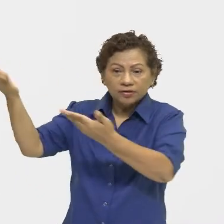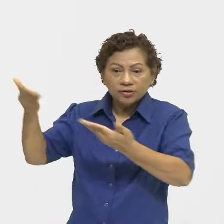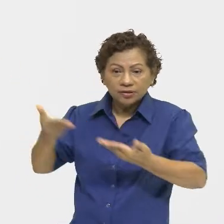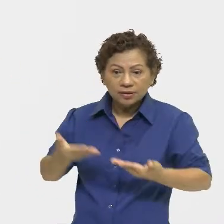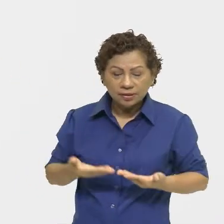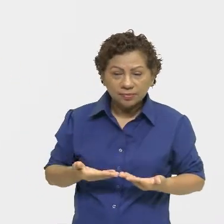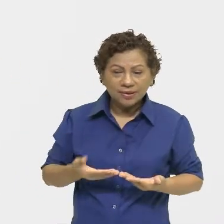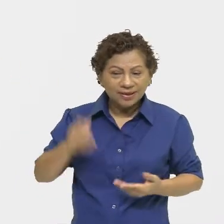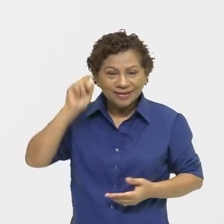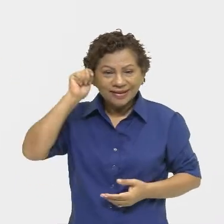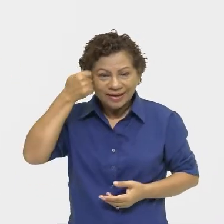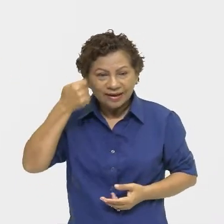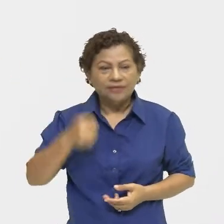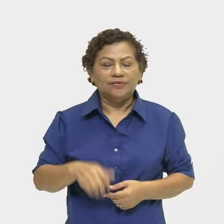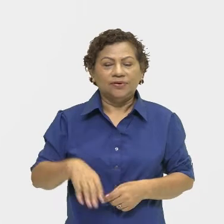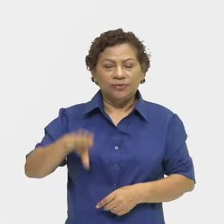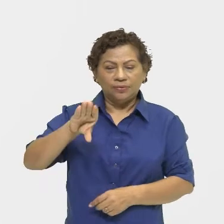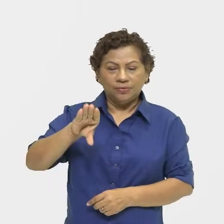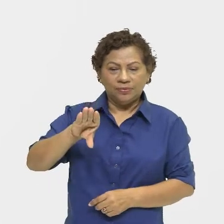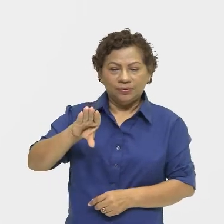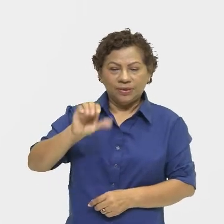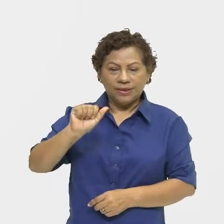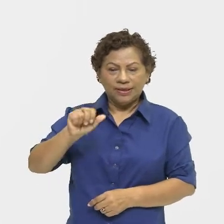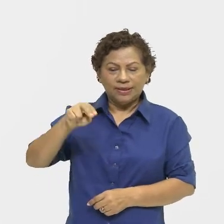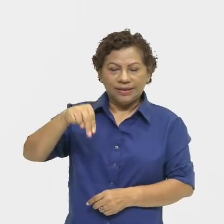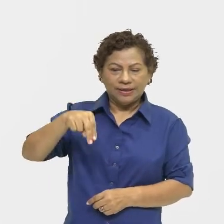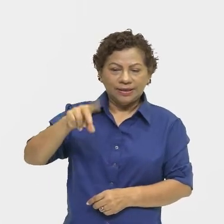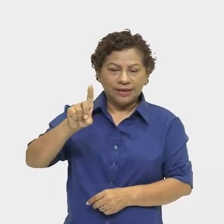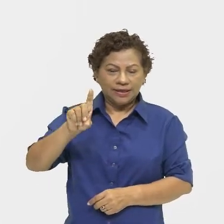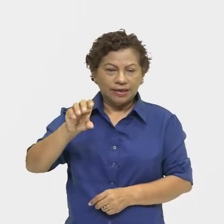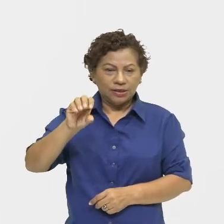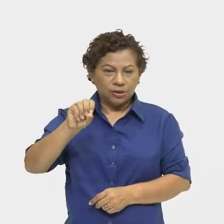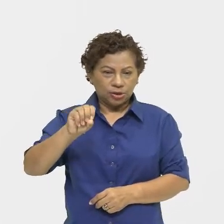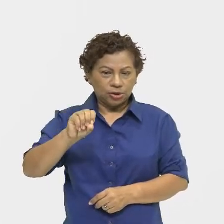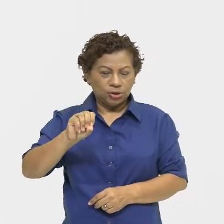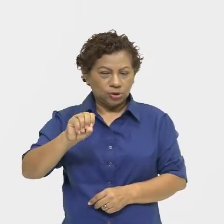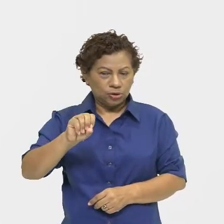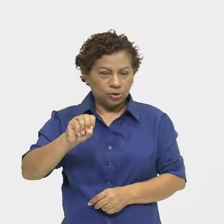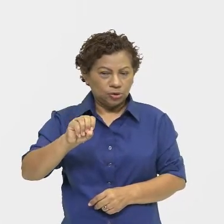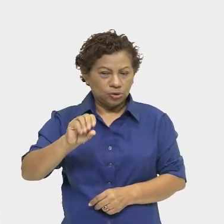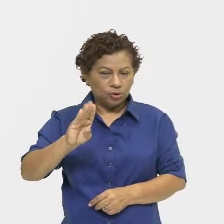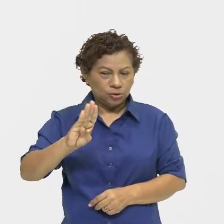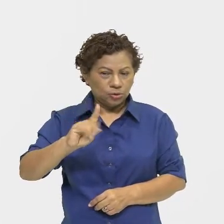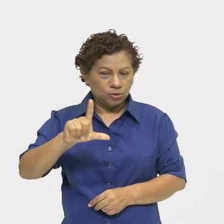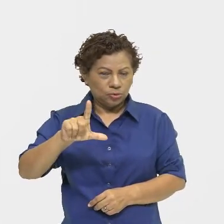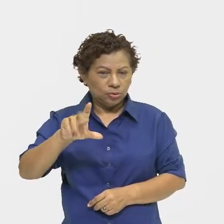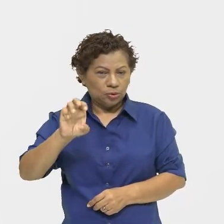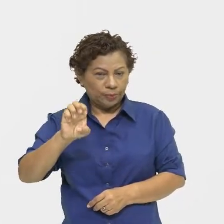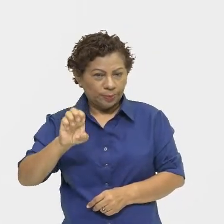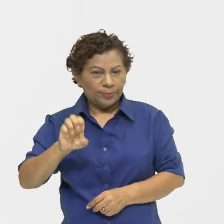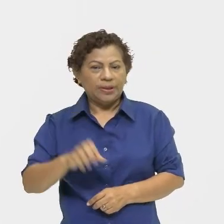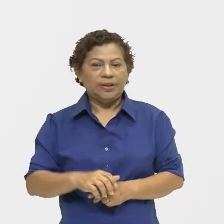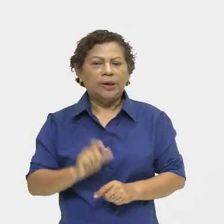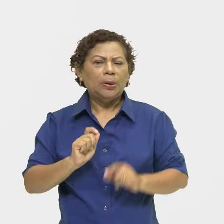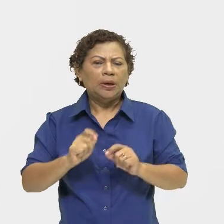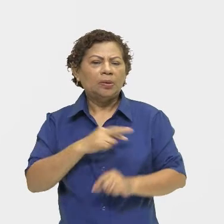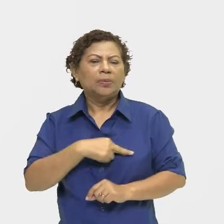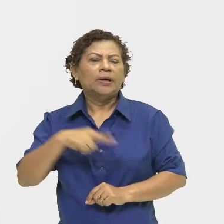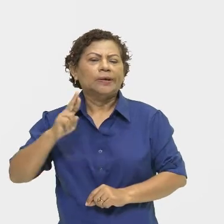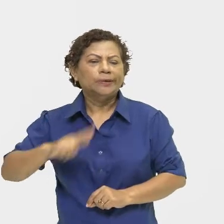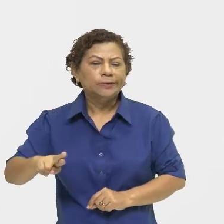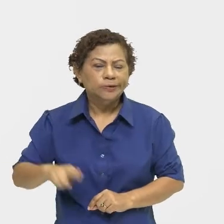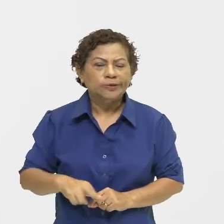né? O candomblé, ele consiste no culto aos orixás da cultura iorubá, enquanto a umbanda é uma forma sincrética